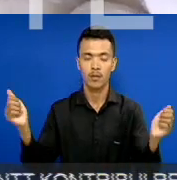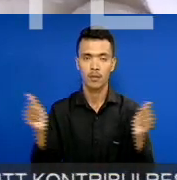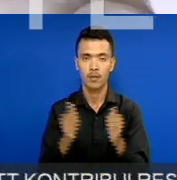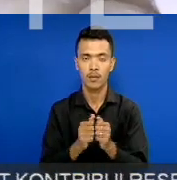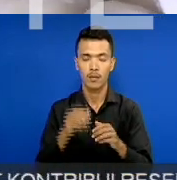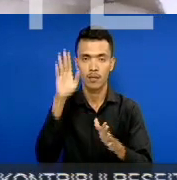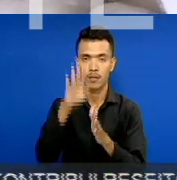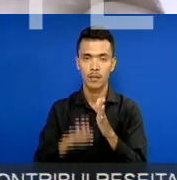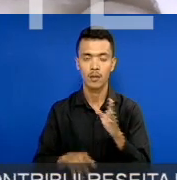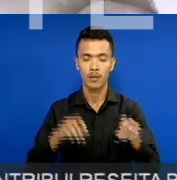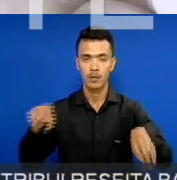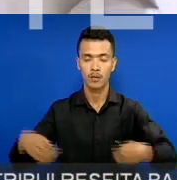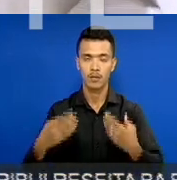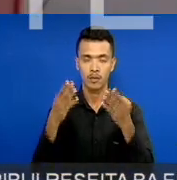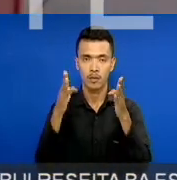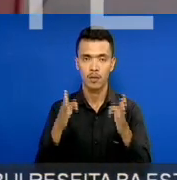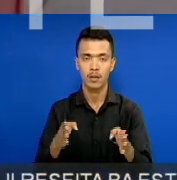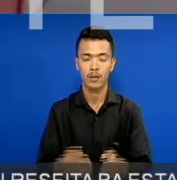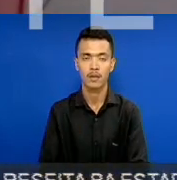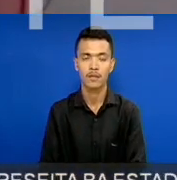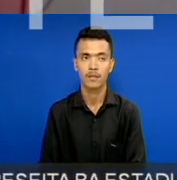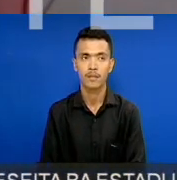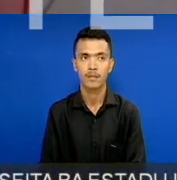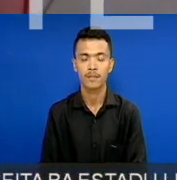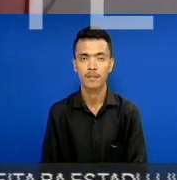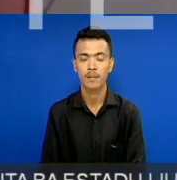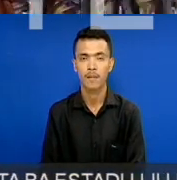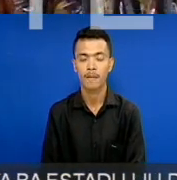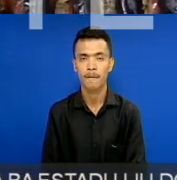relaciona com menos recursos humanos. Domingos da Costa, RTTL.